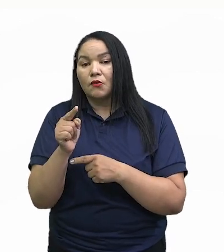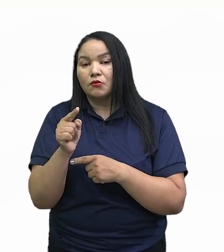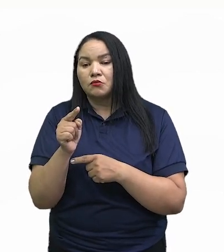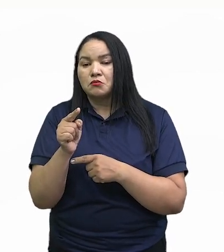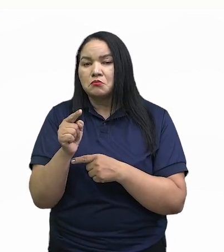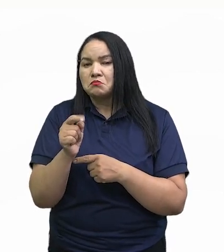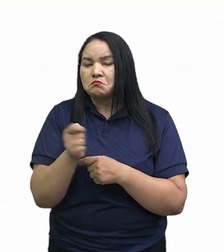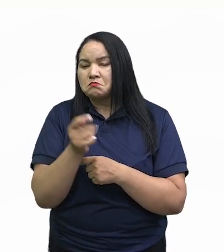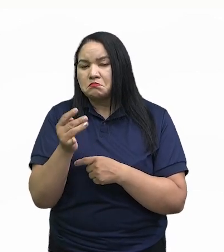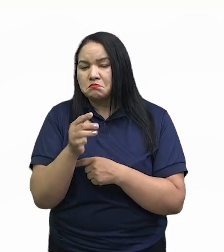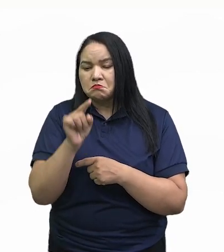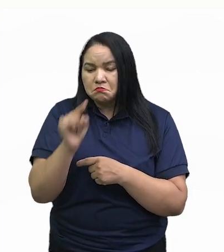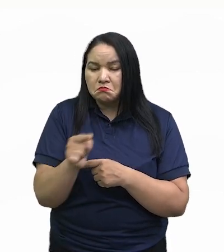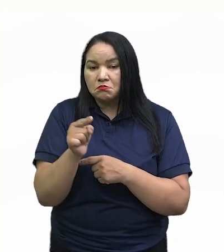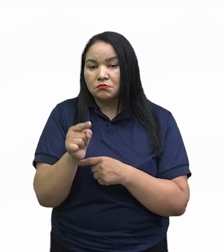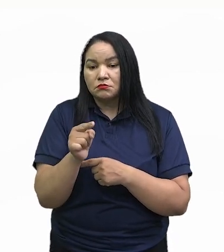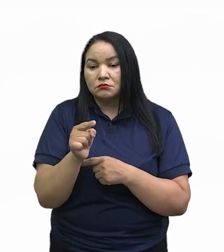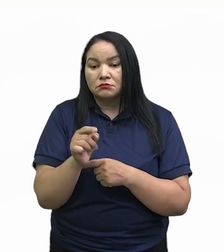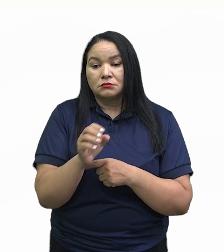quando eu tenho uma porcentagem.